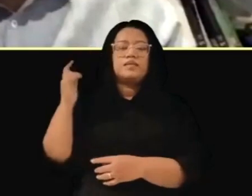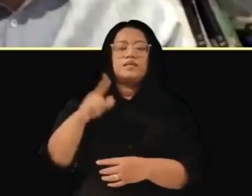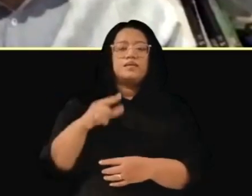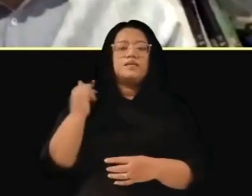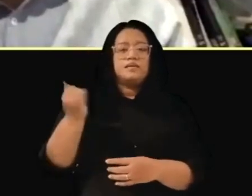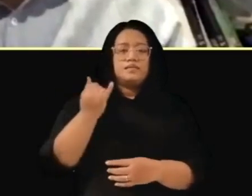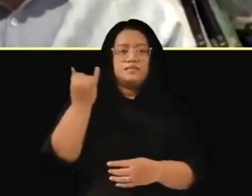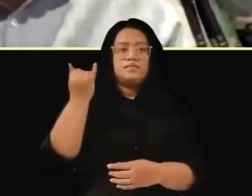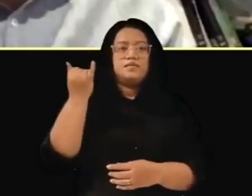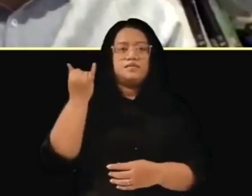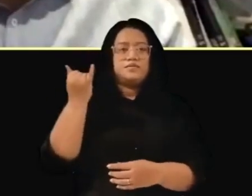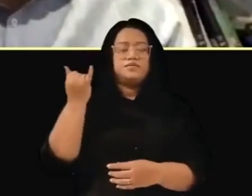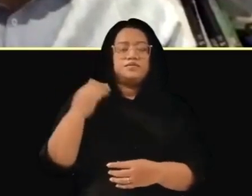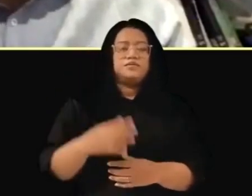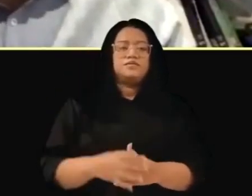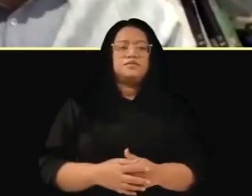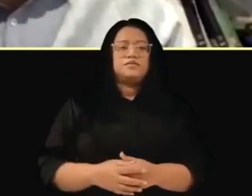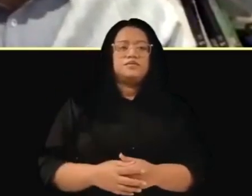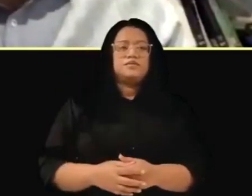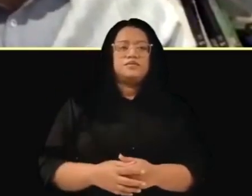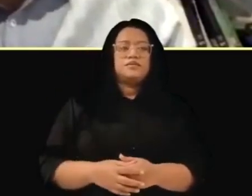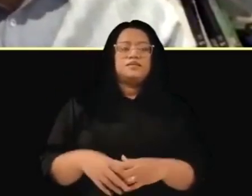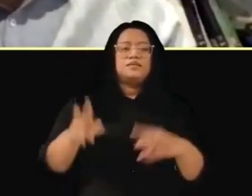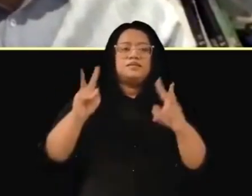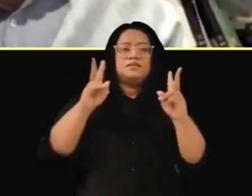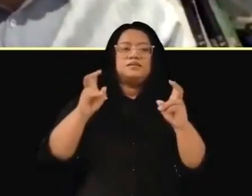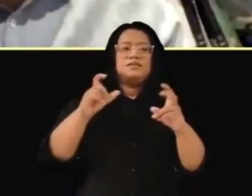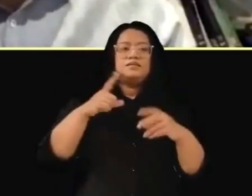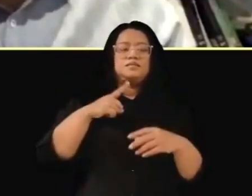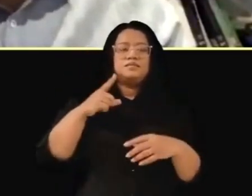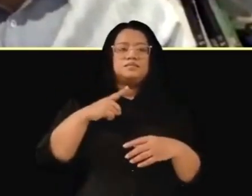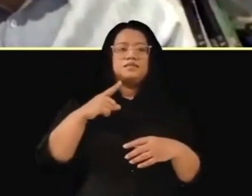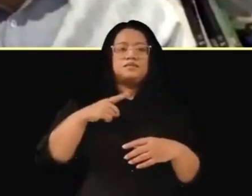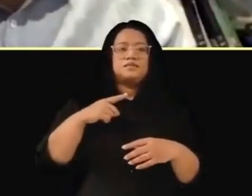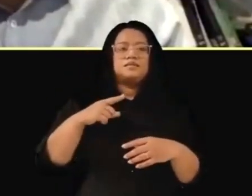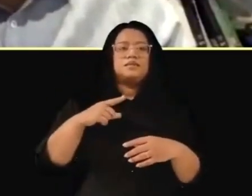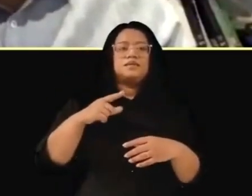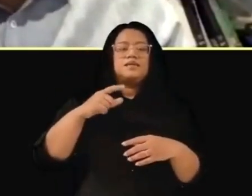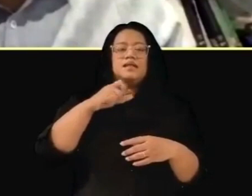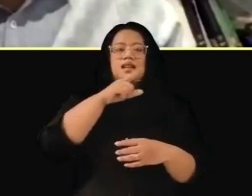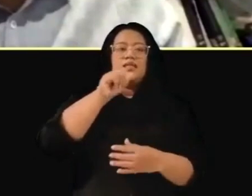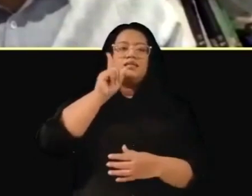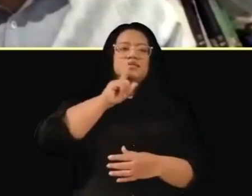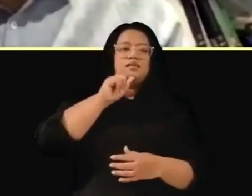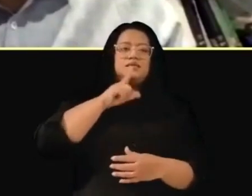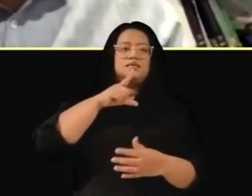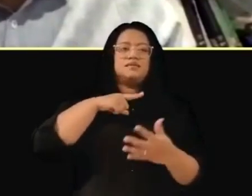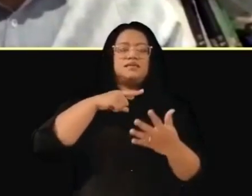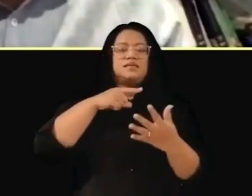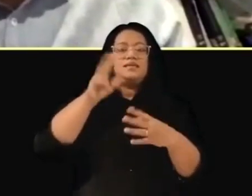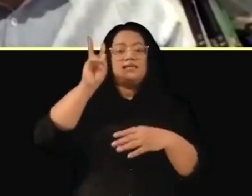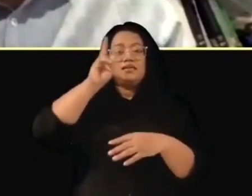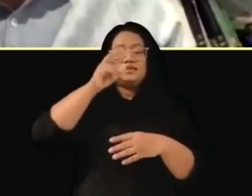fundamental. Esse tema nasce nos Estados Unidos da América, certamente os senhores sabem, tem todo esse histórico,